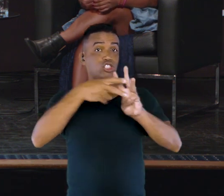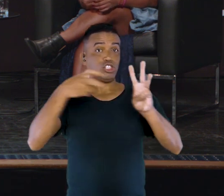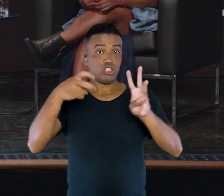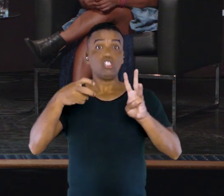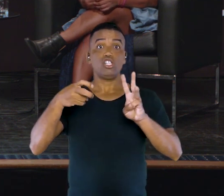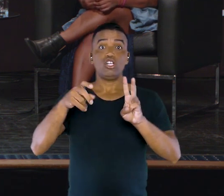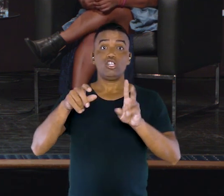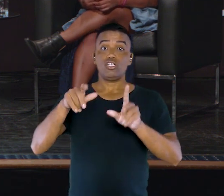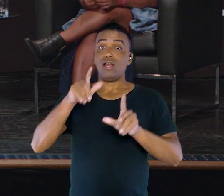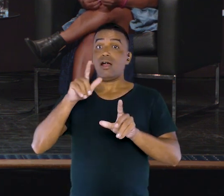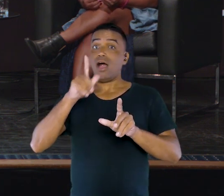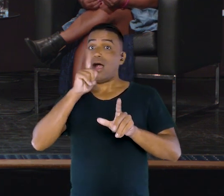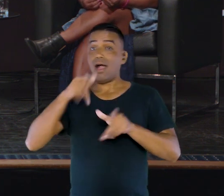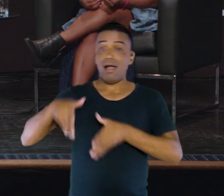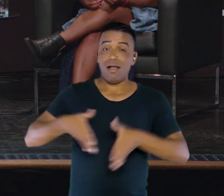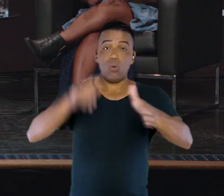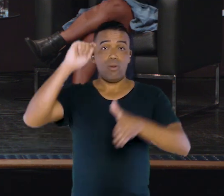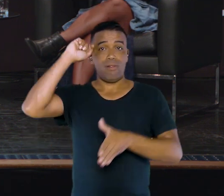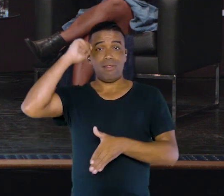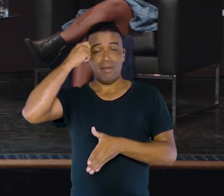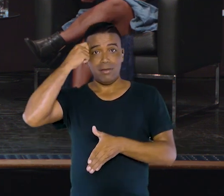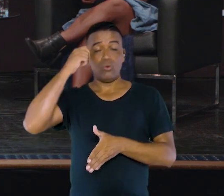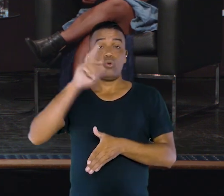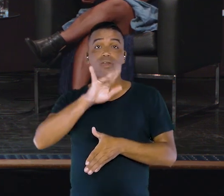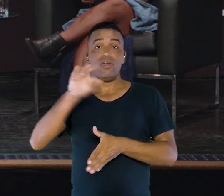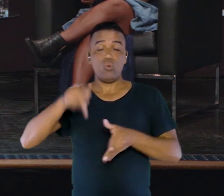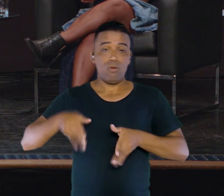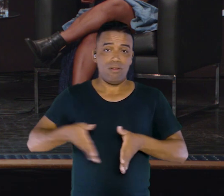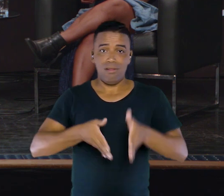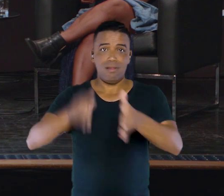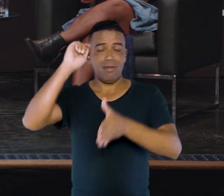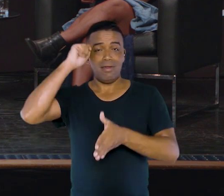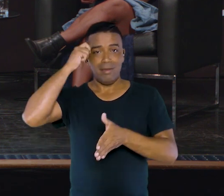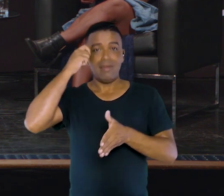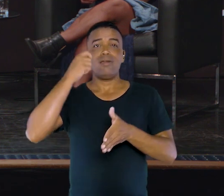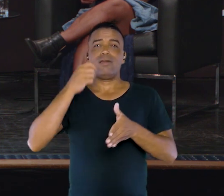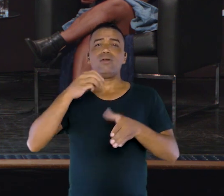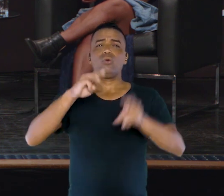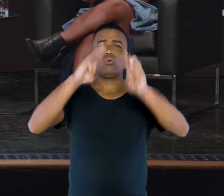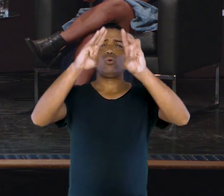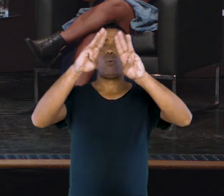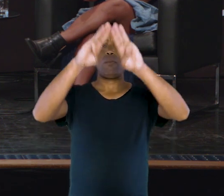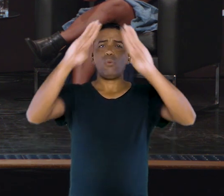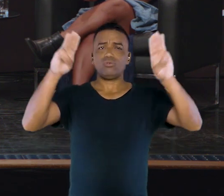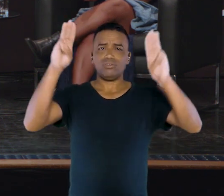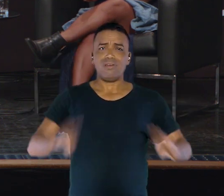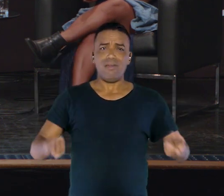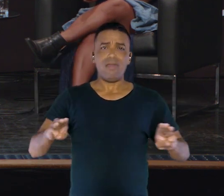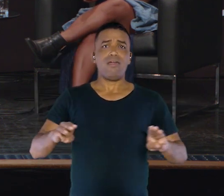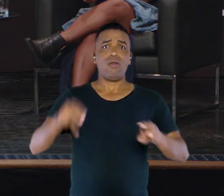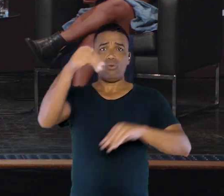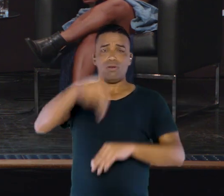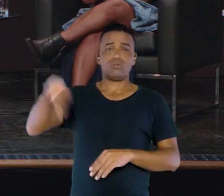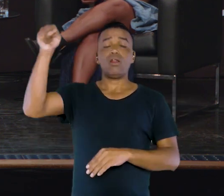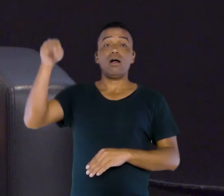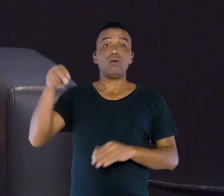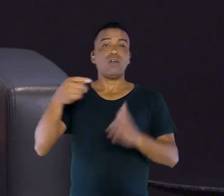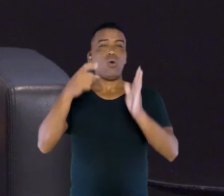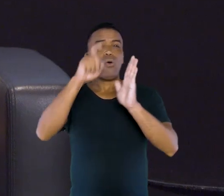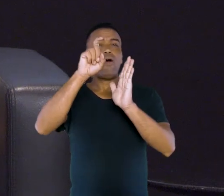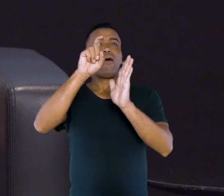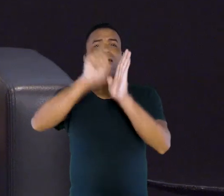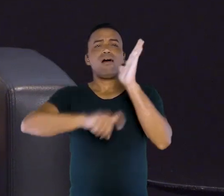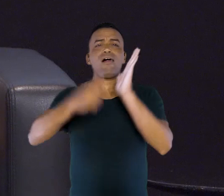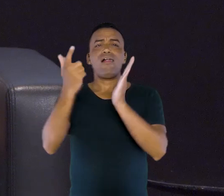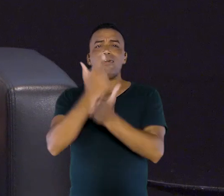Museu Nacional, e queria recomendar muito, inclusive, a dissertação dela, né, tem um trecho que ela diz, né,